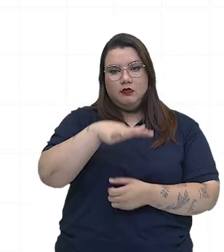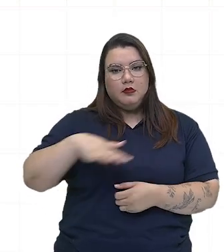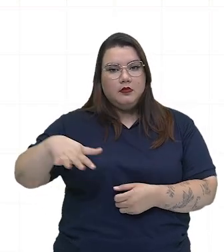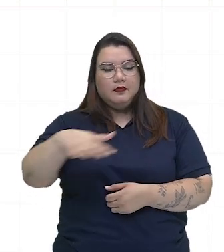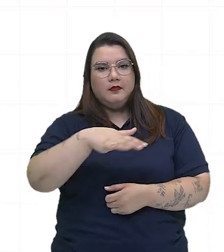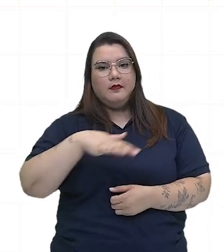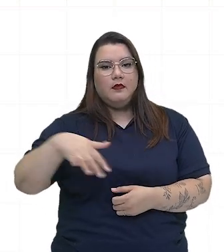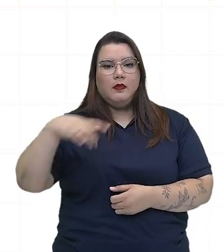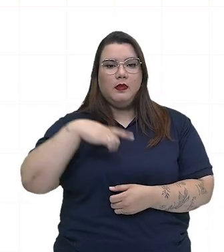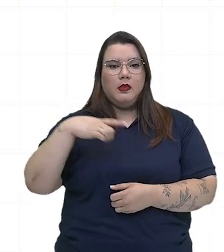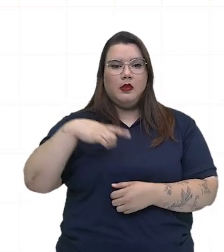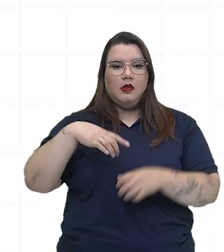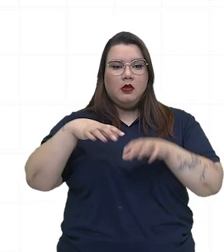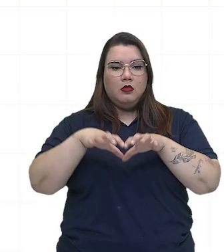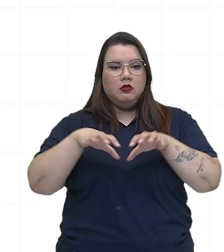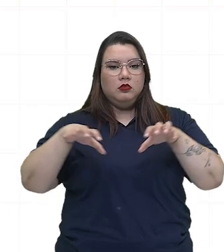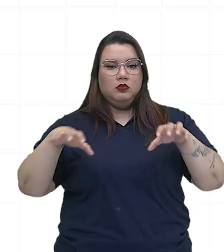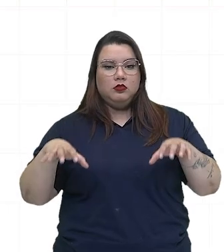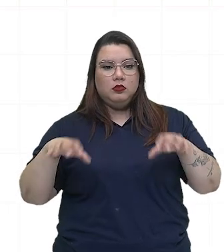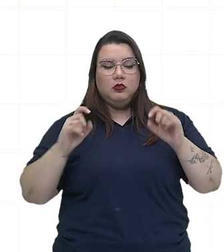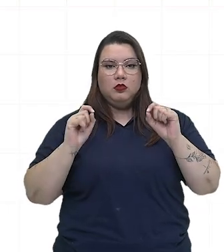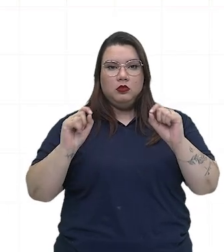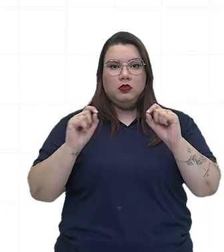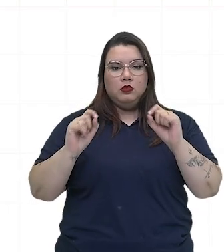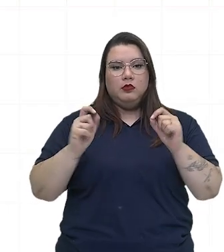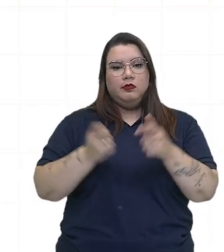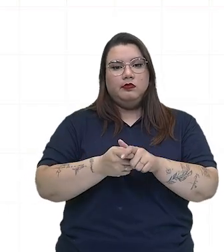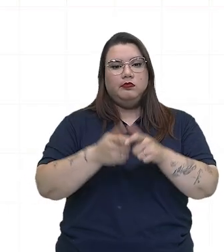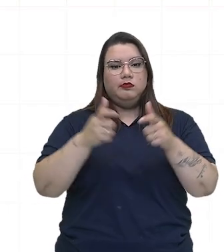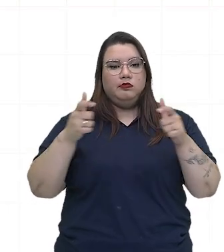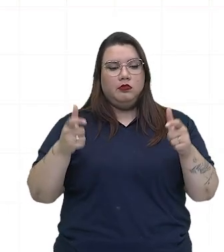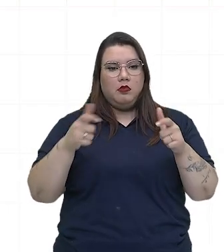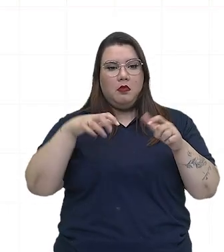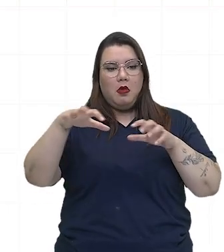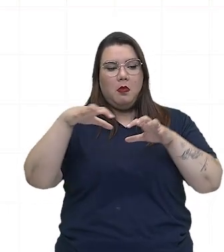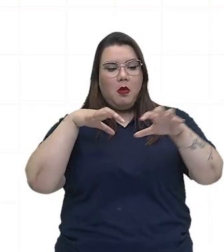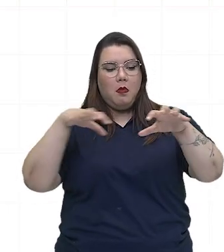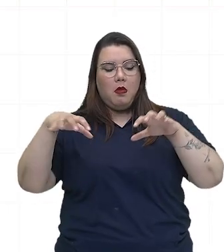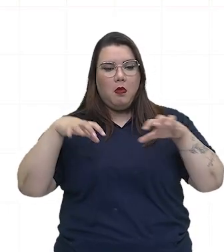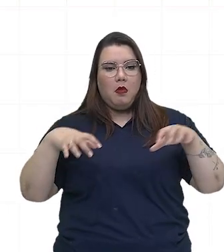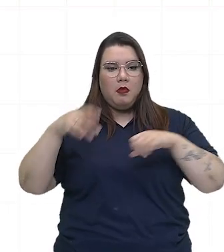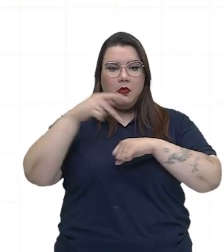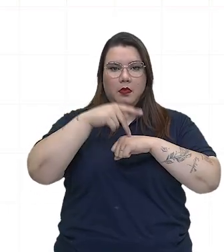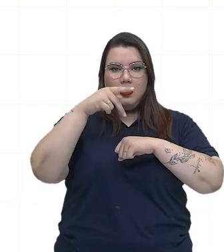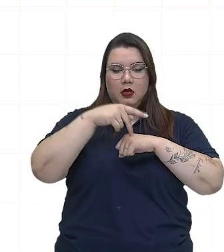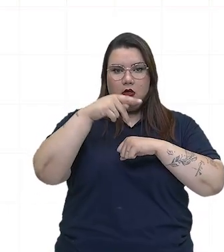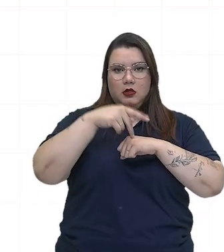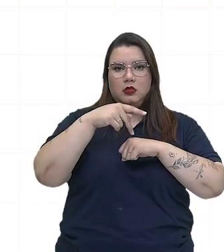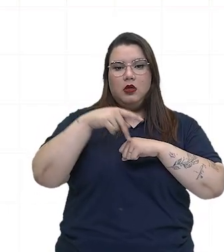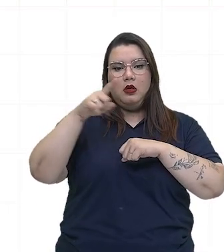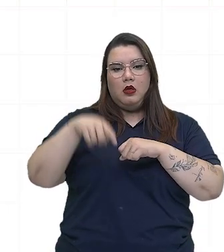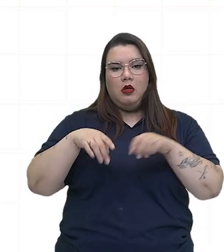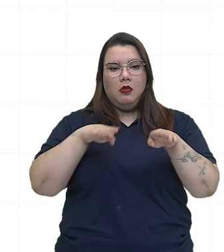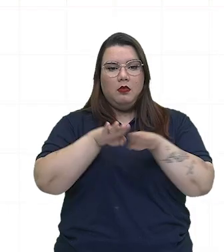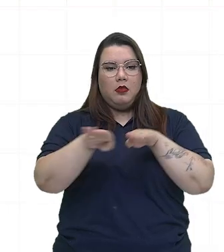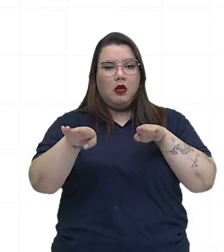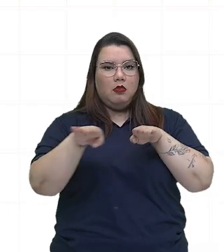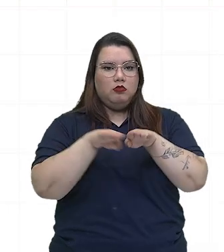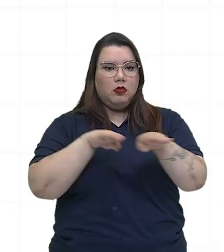superfície terrestre, ela está dividida em grandes blocos rochosos, que são as